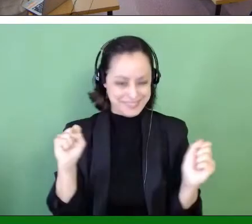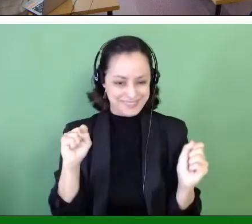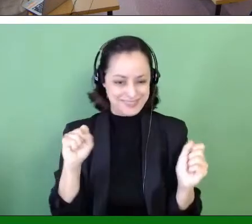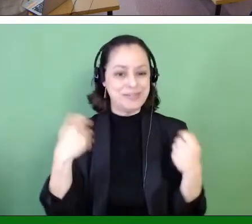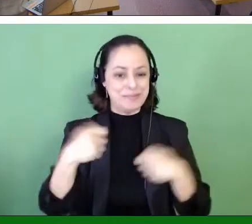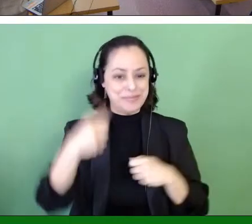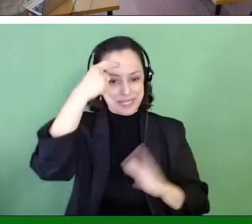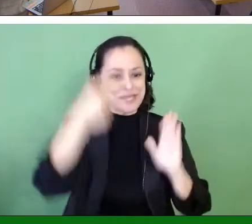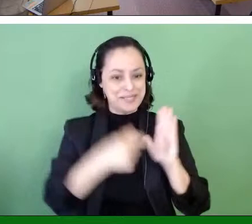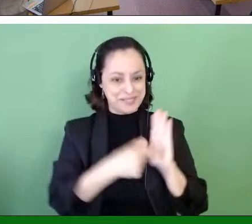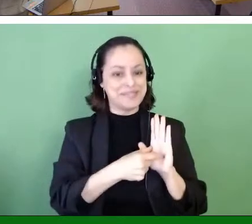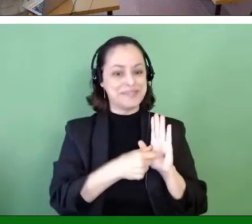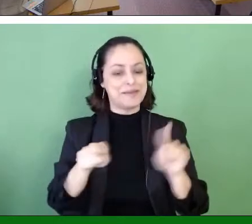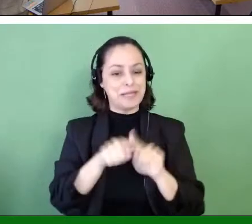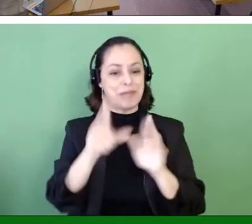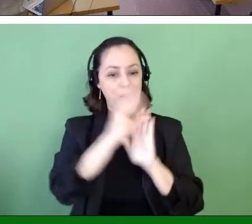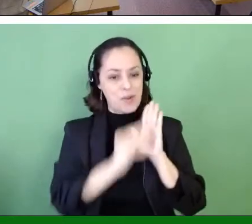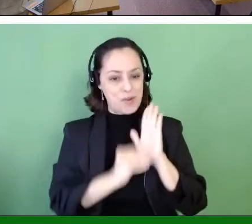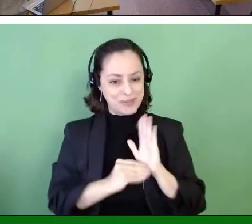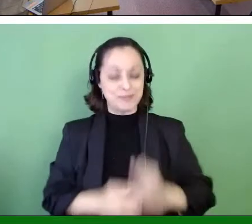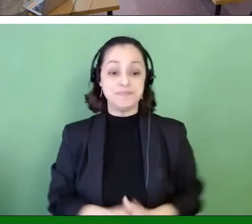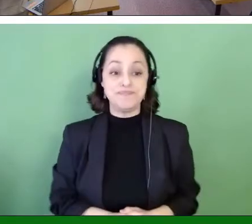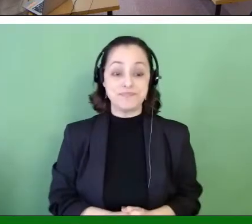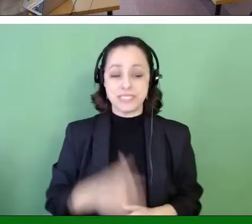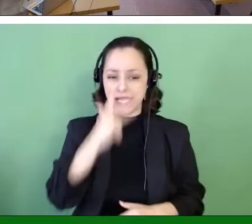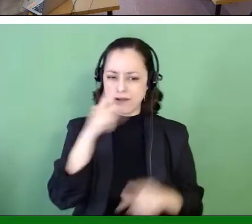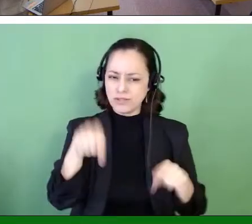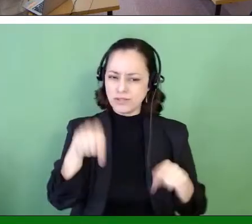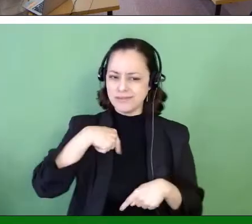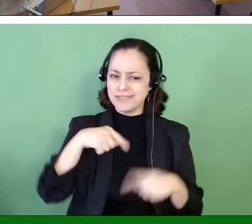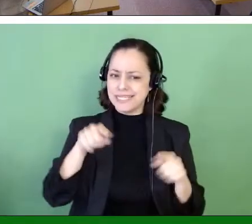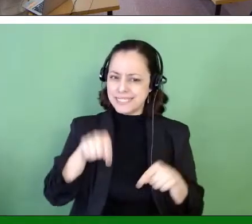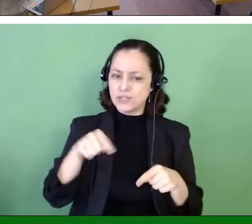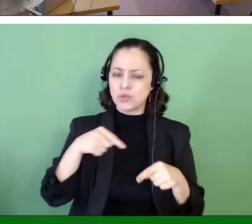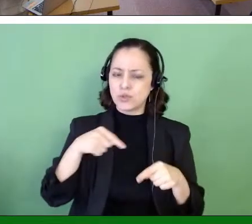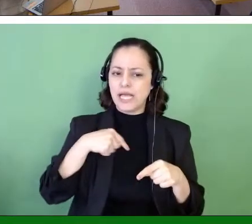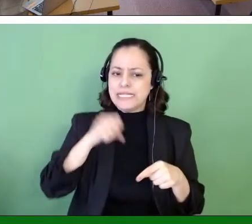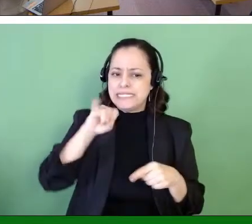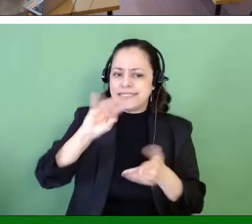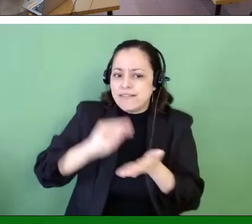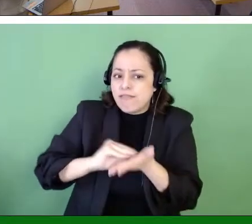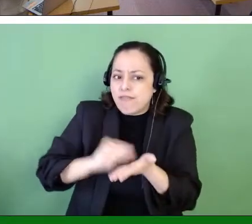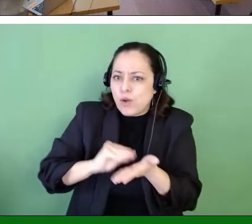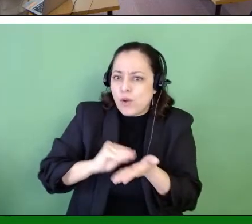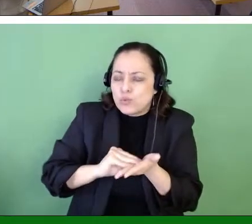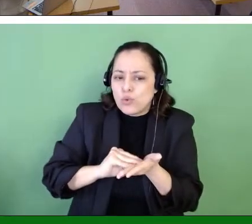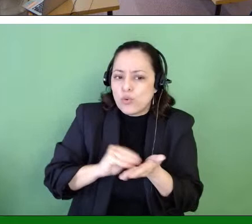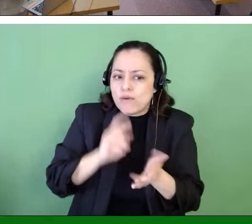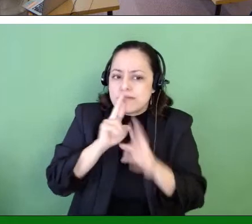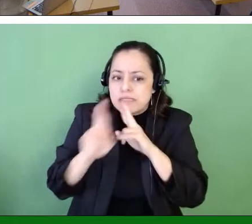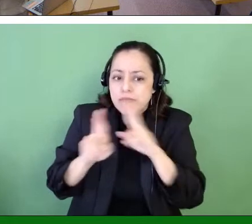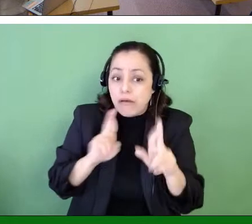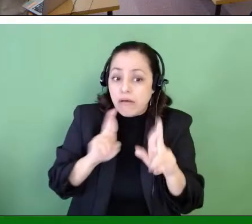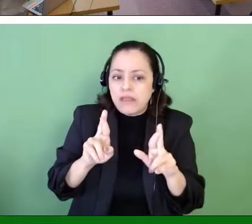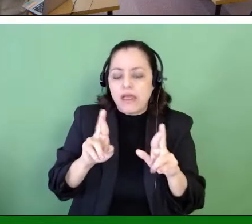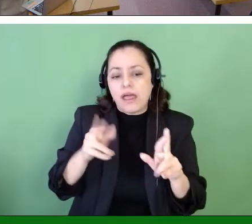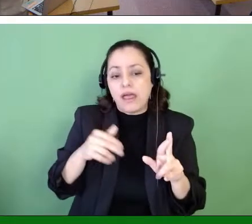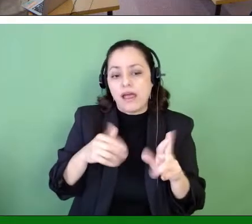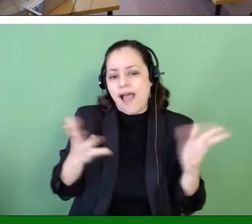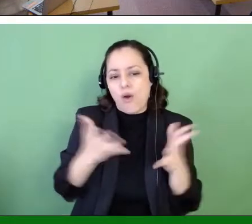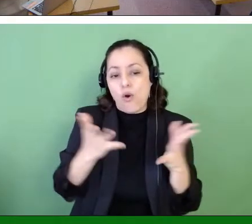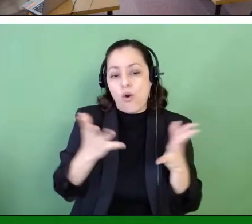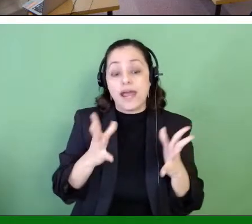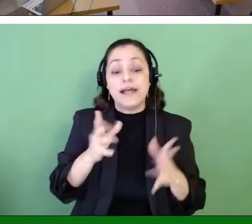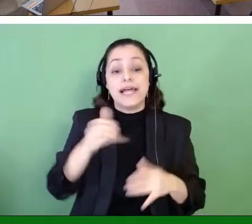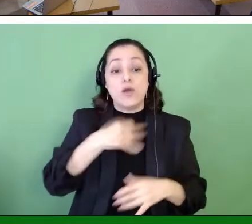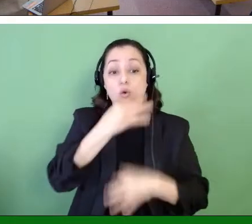Acho que foi isso, né? Depois a gente, no final eu pergunto, né, se ficou faltando alguma coisa, acho que vou fazer um comentário geral, então. Professora